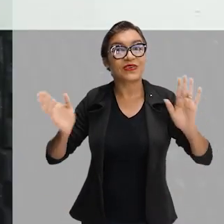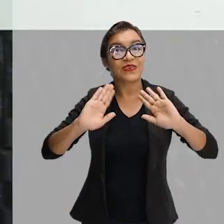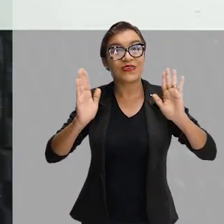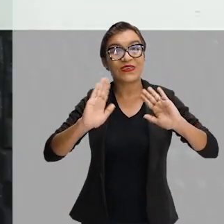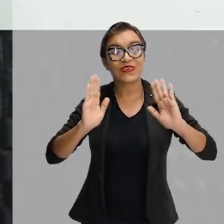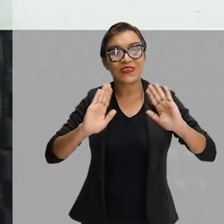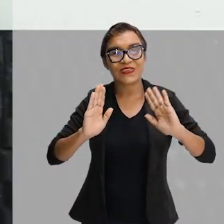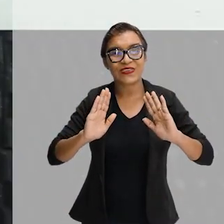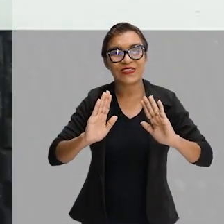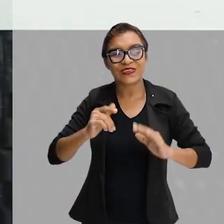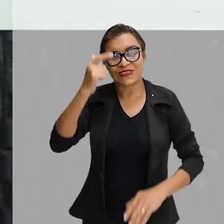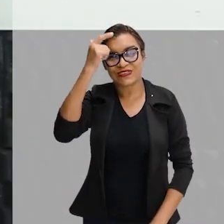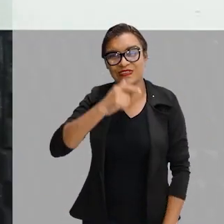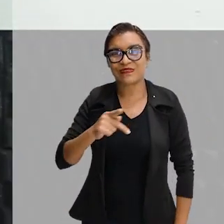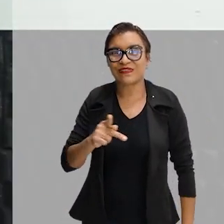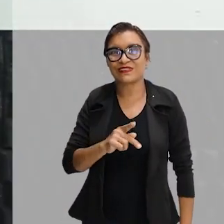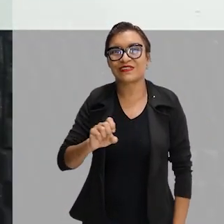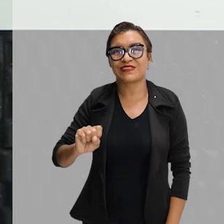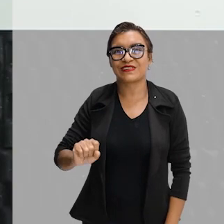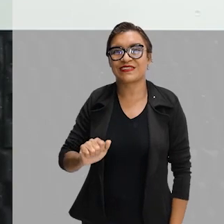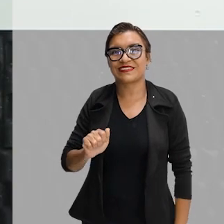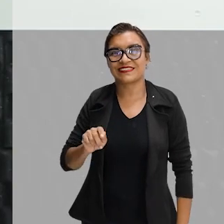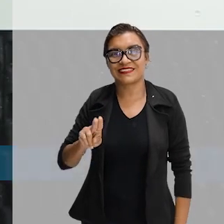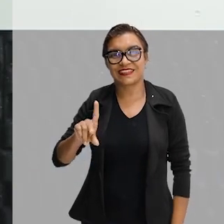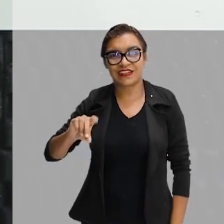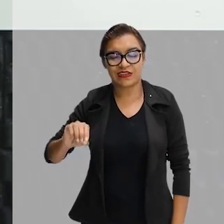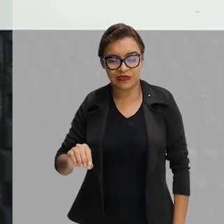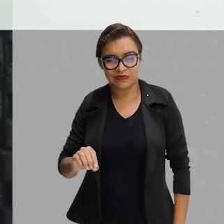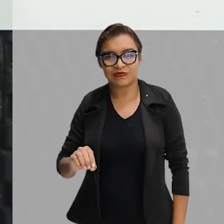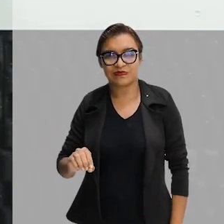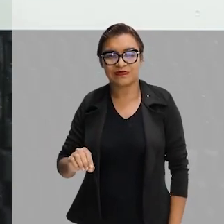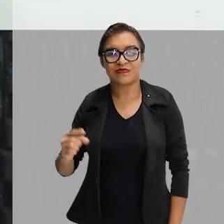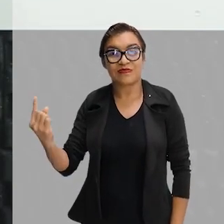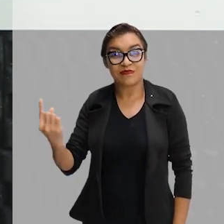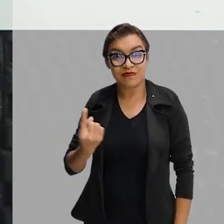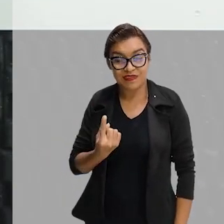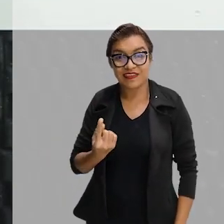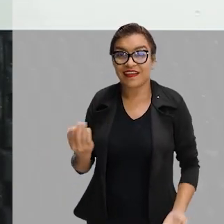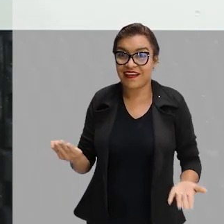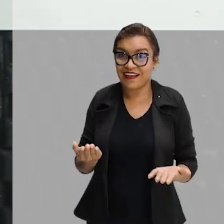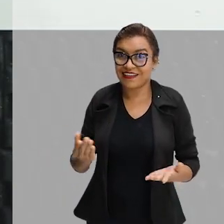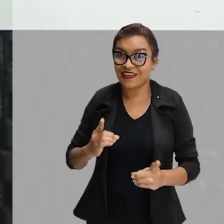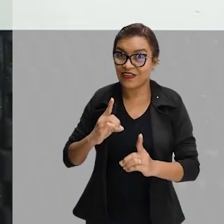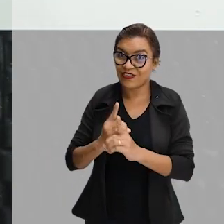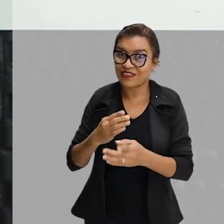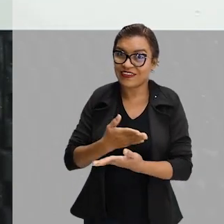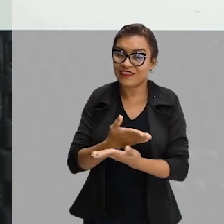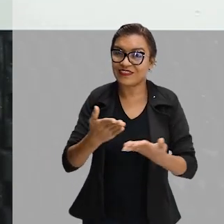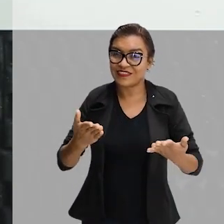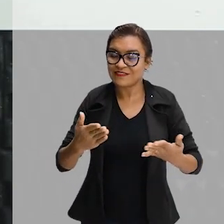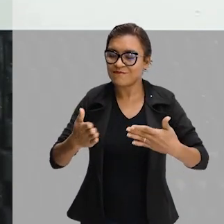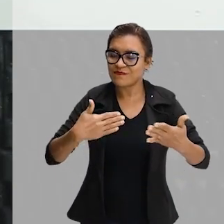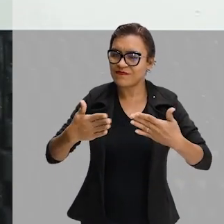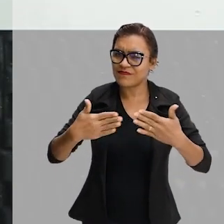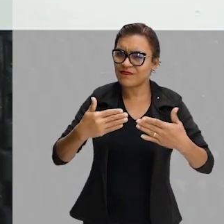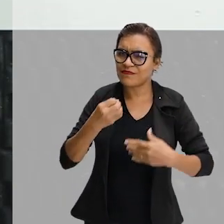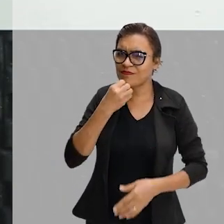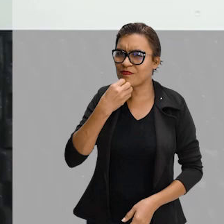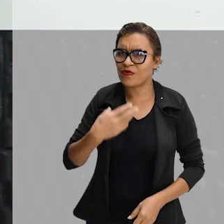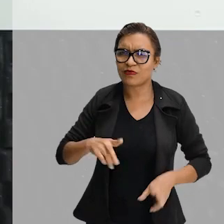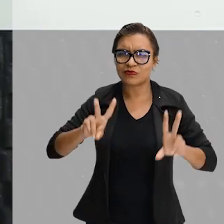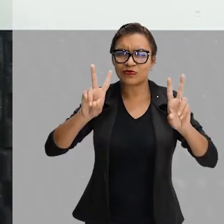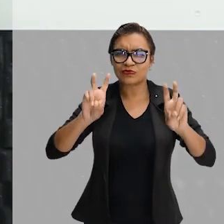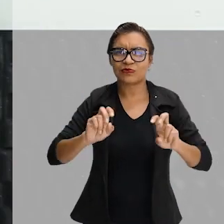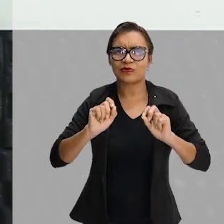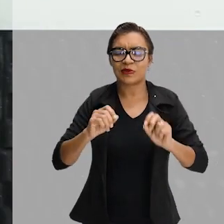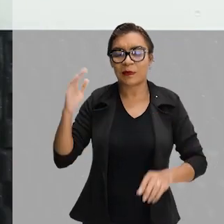Fala, galerinha, aí, ó, Saulo Formiga se apresentando mais uma vez aqui nesse nosso bate-encontro. E hoje um papo gostoso demais para você entender um pouco